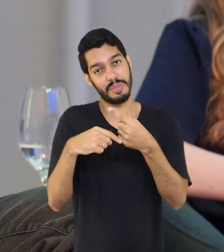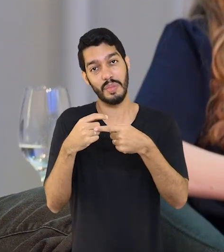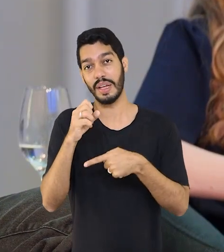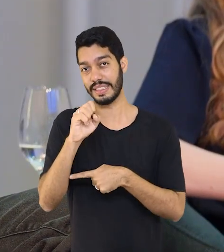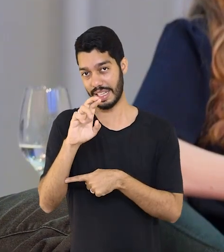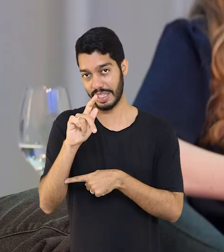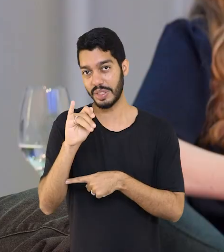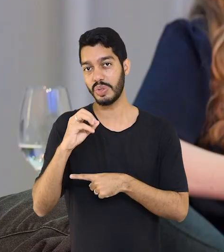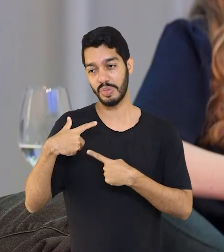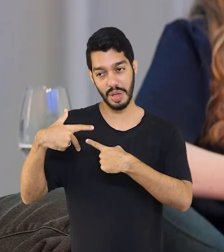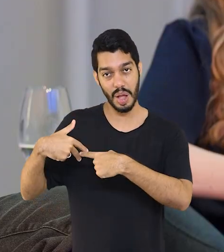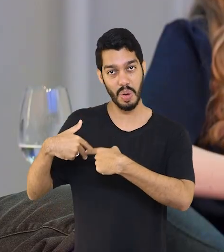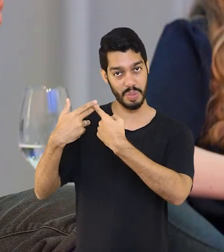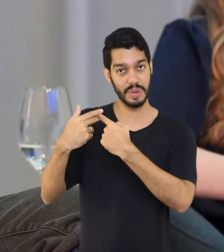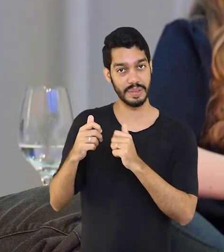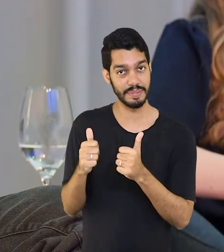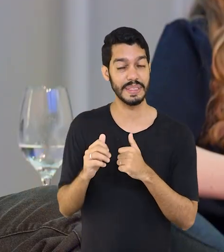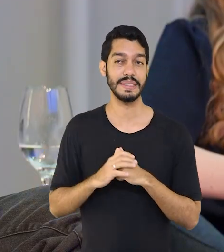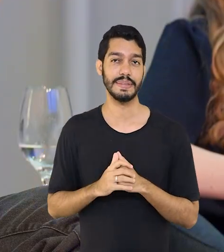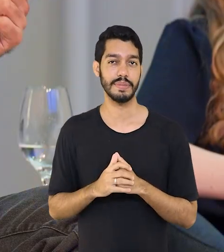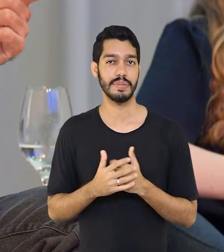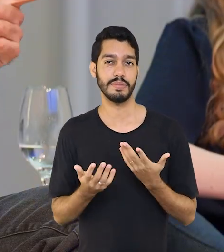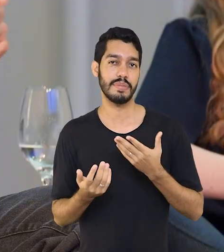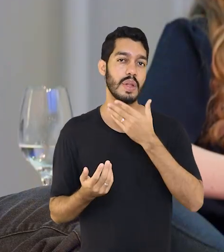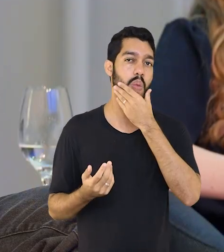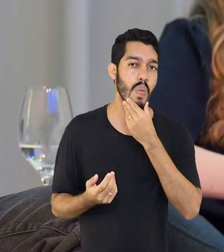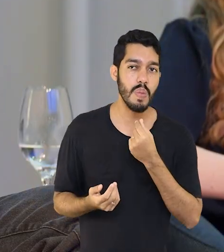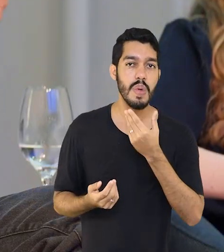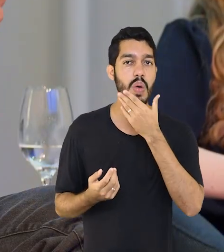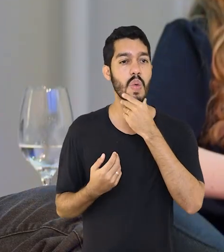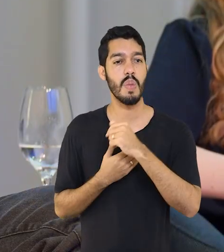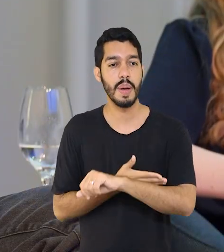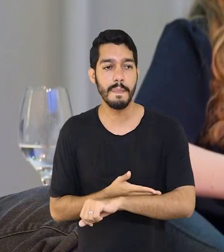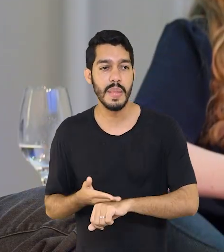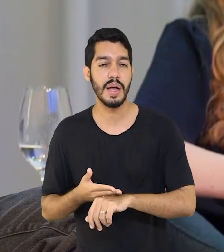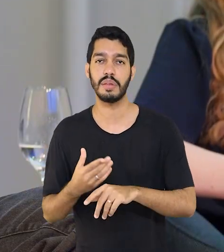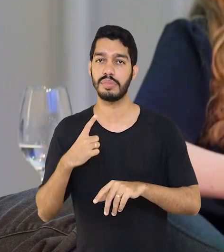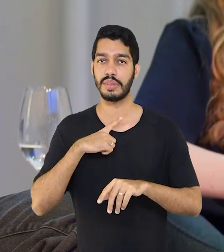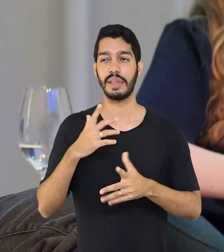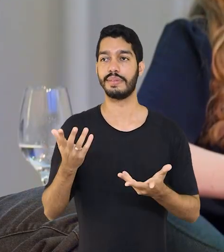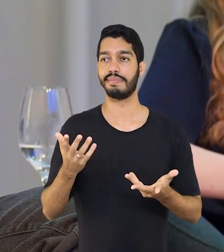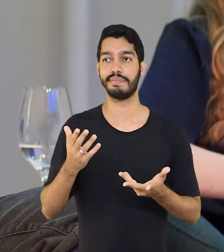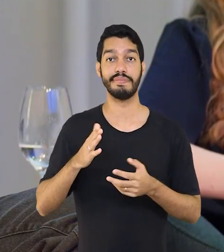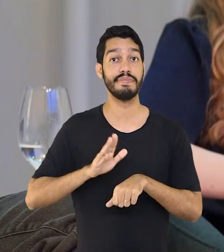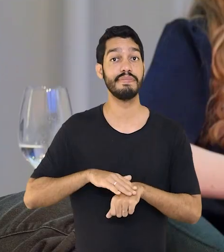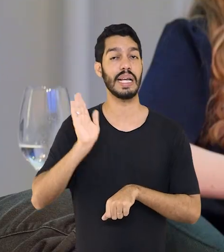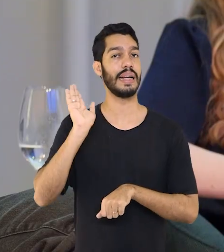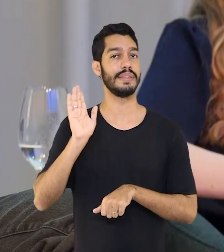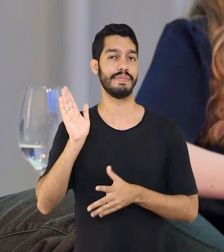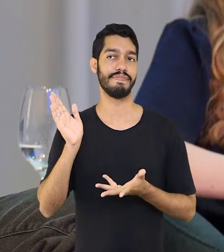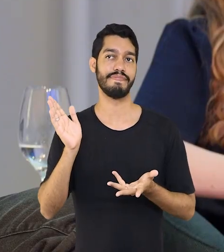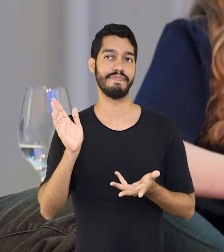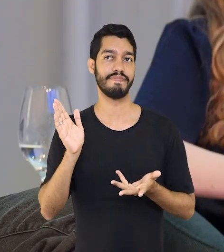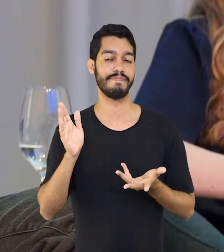pedir para o Sérgio me corrigir, mas é isso. No transporte um homem branco, enfim, pessoas que